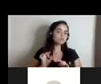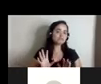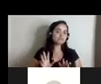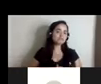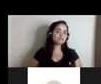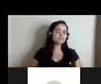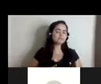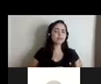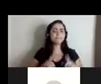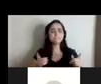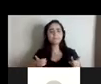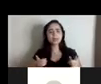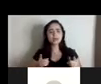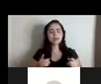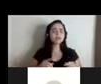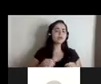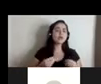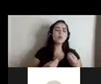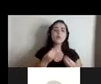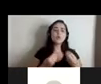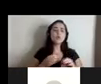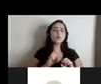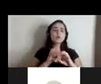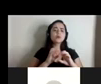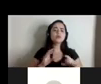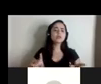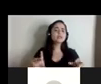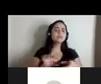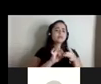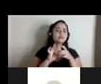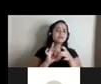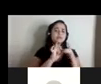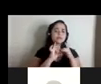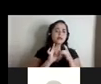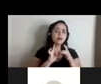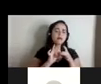E a educação integral? E a educação integrada?